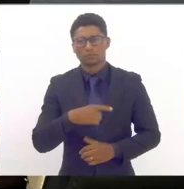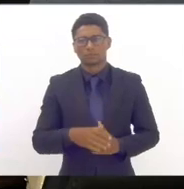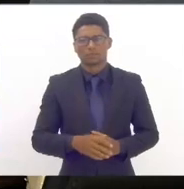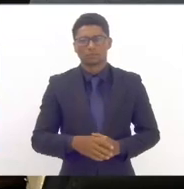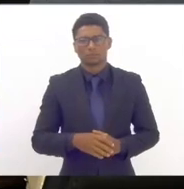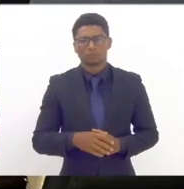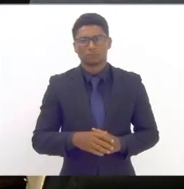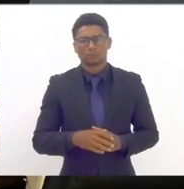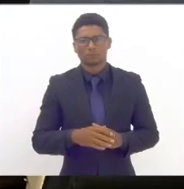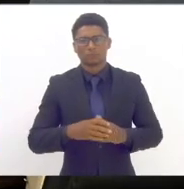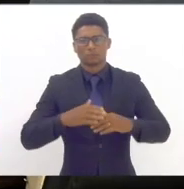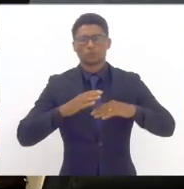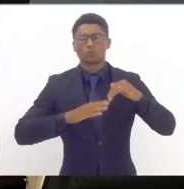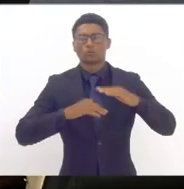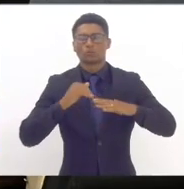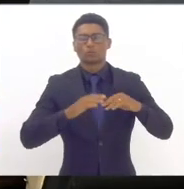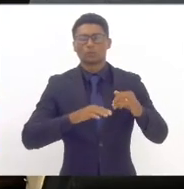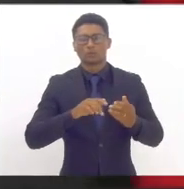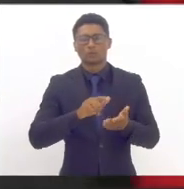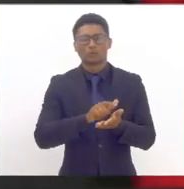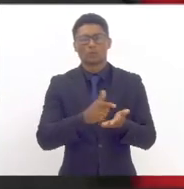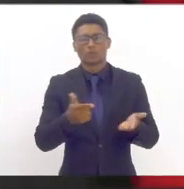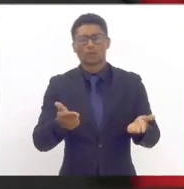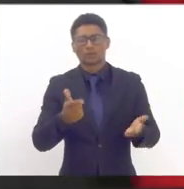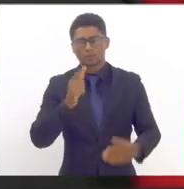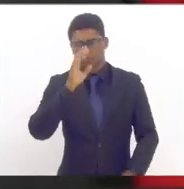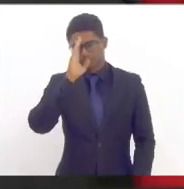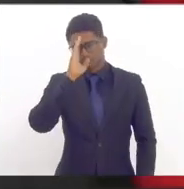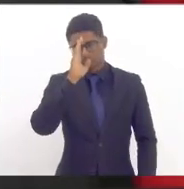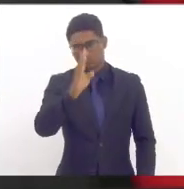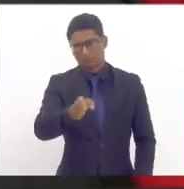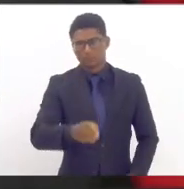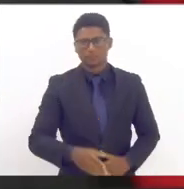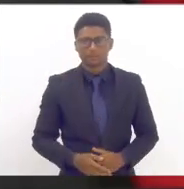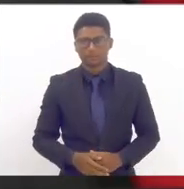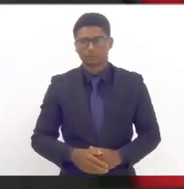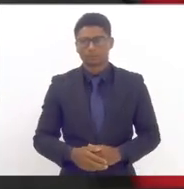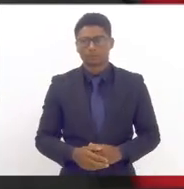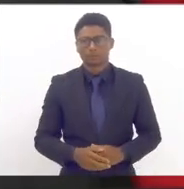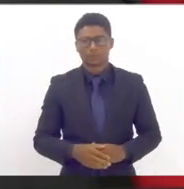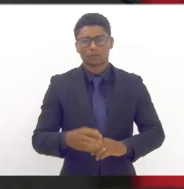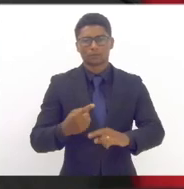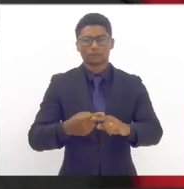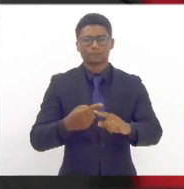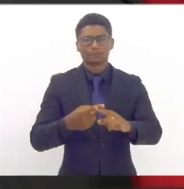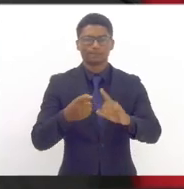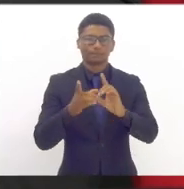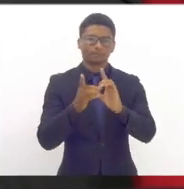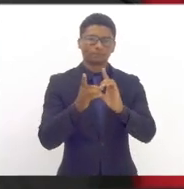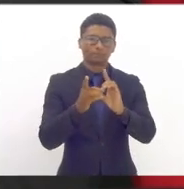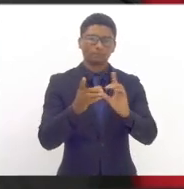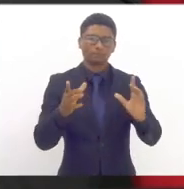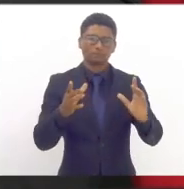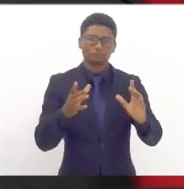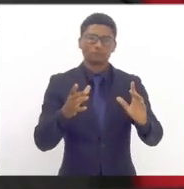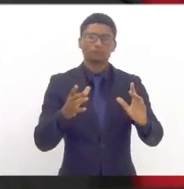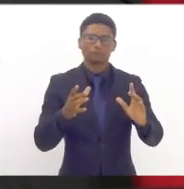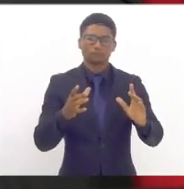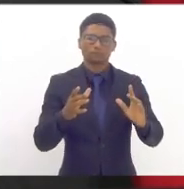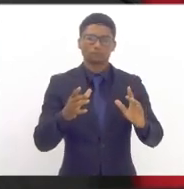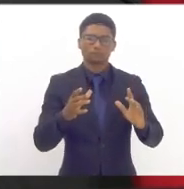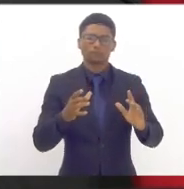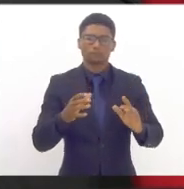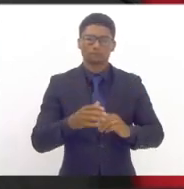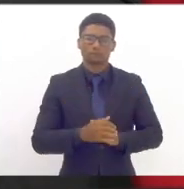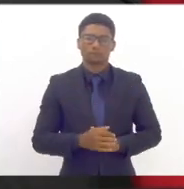do jornalismo algo central na disputa pela democracia, no Estado Democrático de